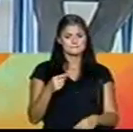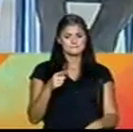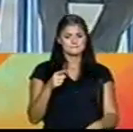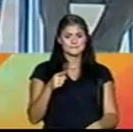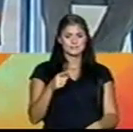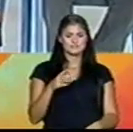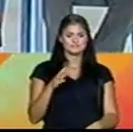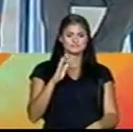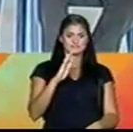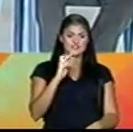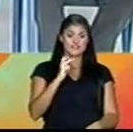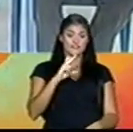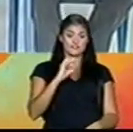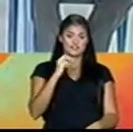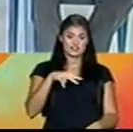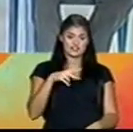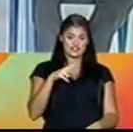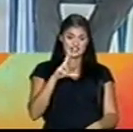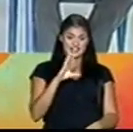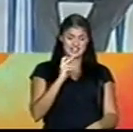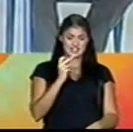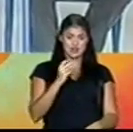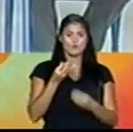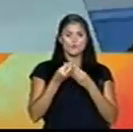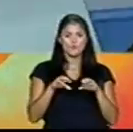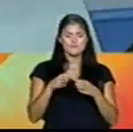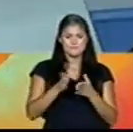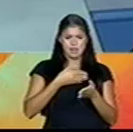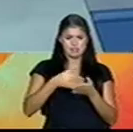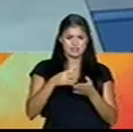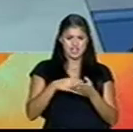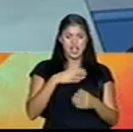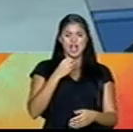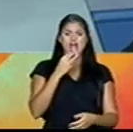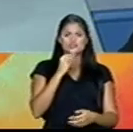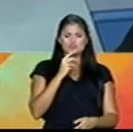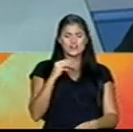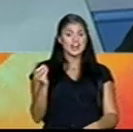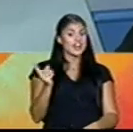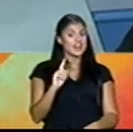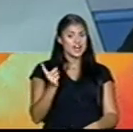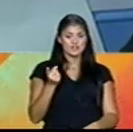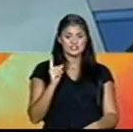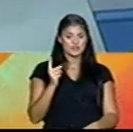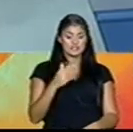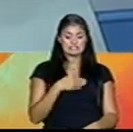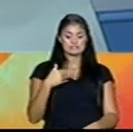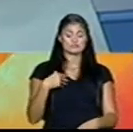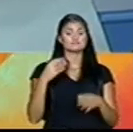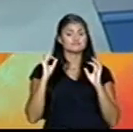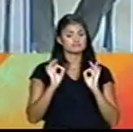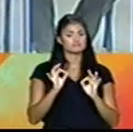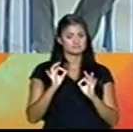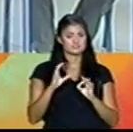com farinha de trigo e com ovo não, e manteiga e açúcar. Nada, e nada disso. E óleo. Saudáveis, não. Mas